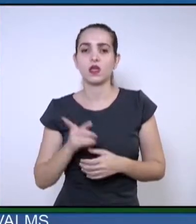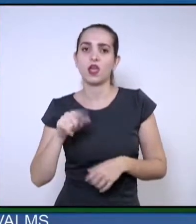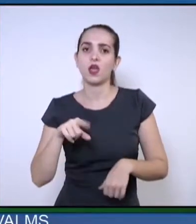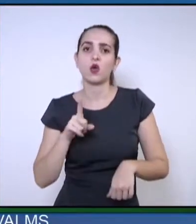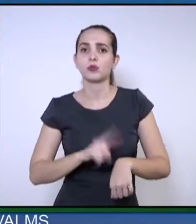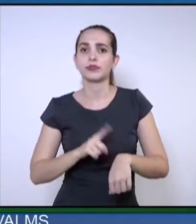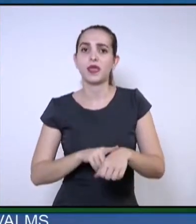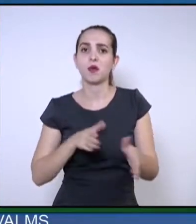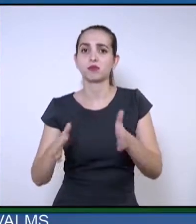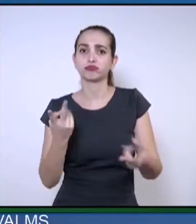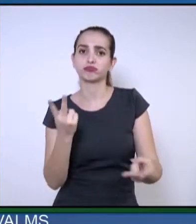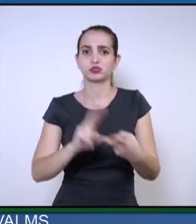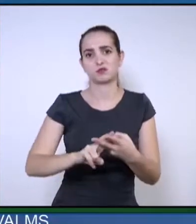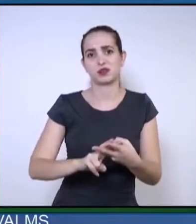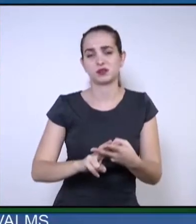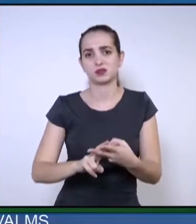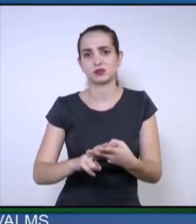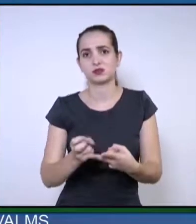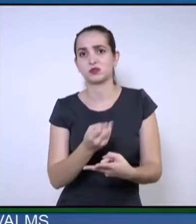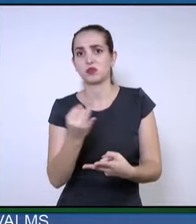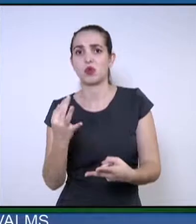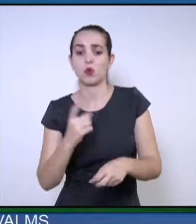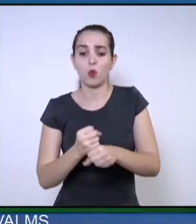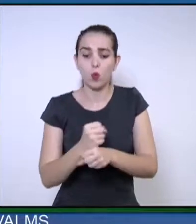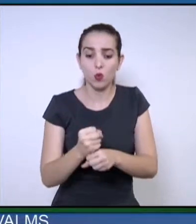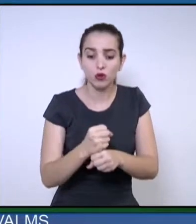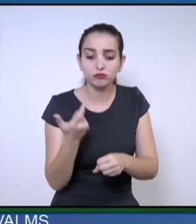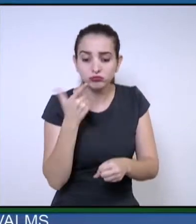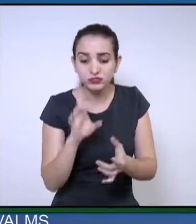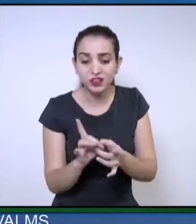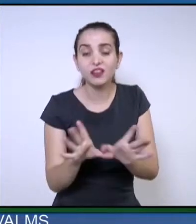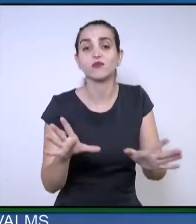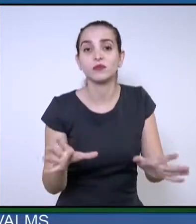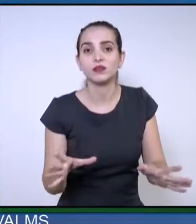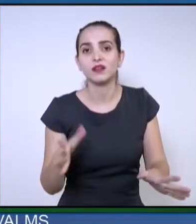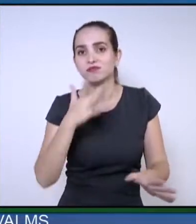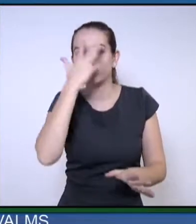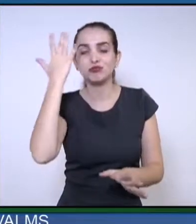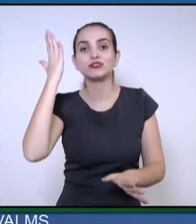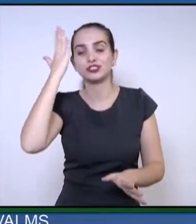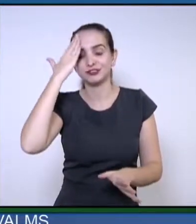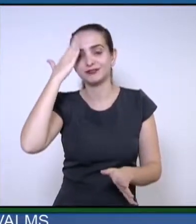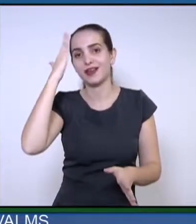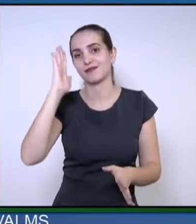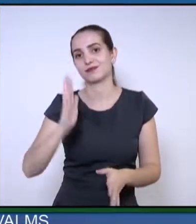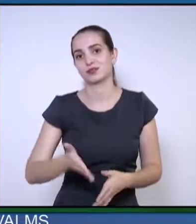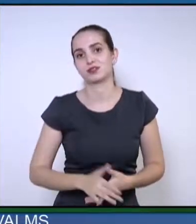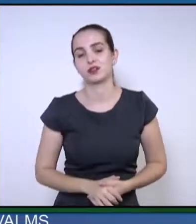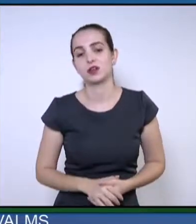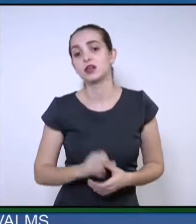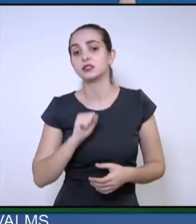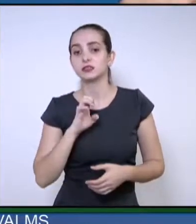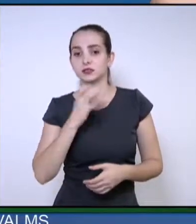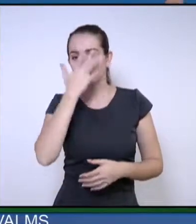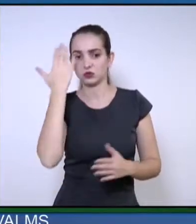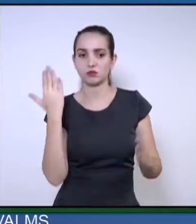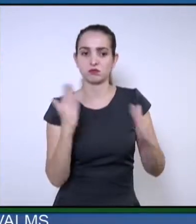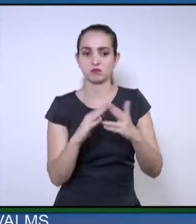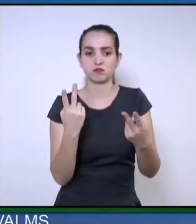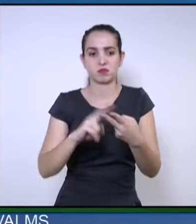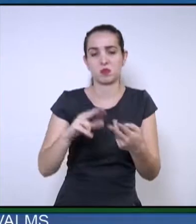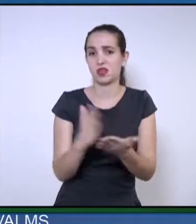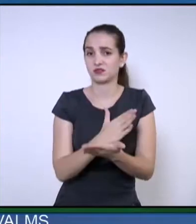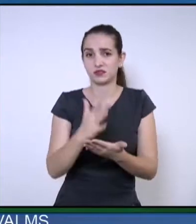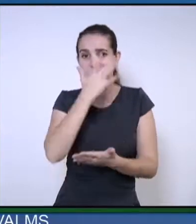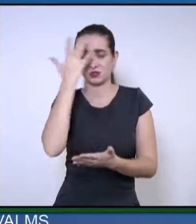a pena que ele vai sofrer, quando que ele vai sair liberado, caso seja preso, né, deputado Barbosinha, que tem alguns que nem presos conseguem